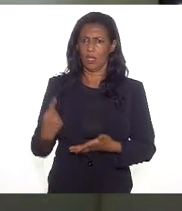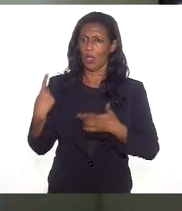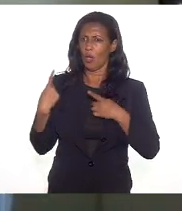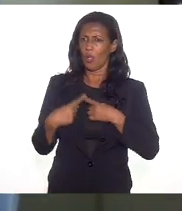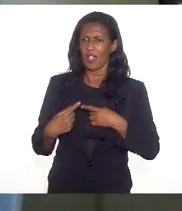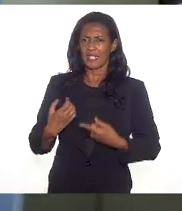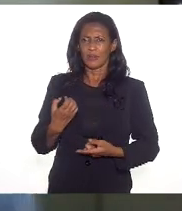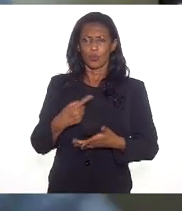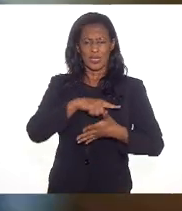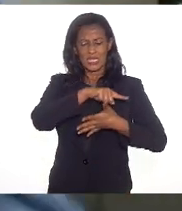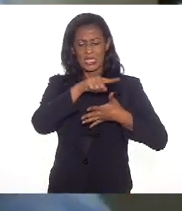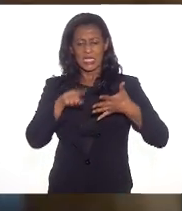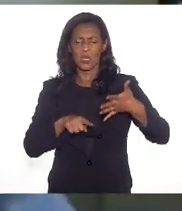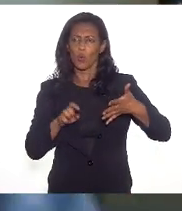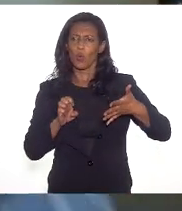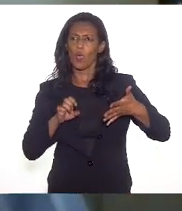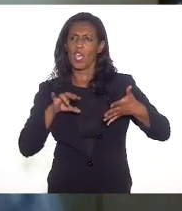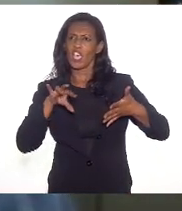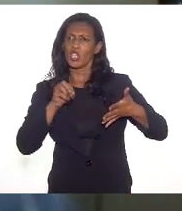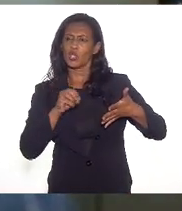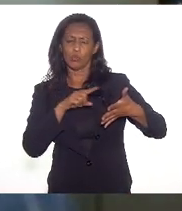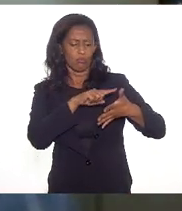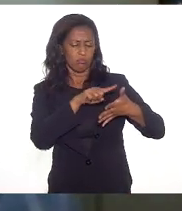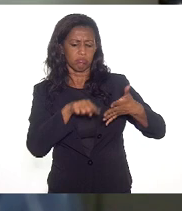da LDO não tem isso.